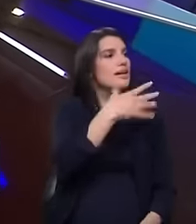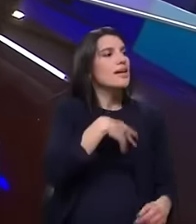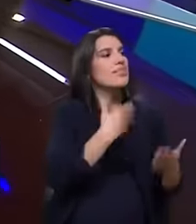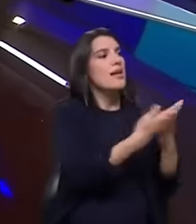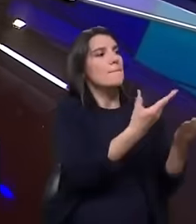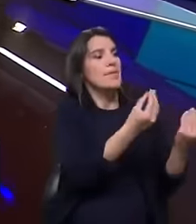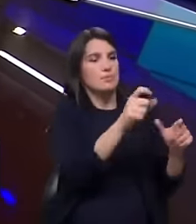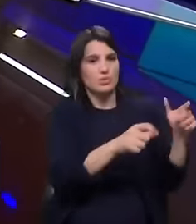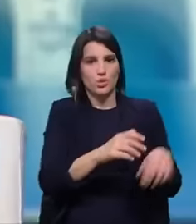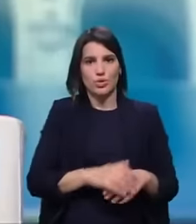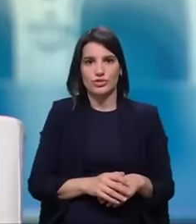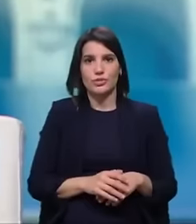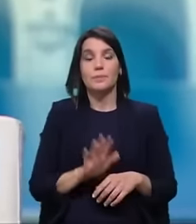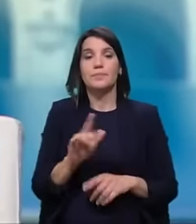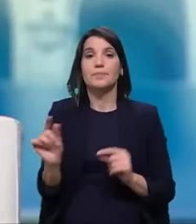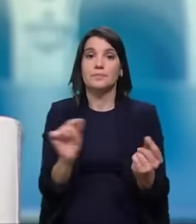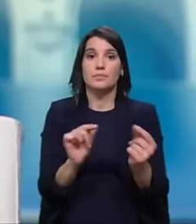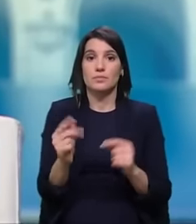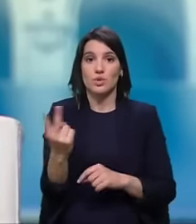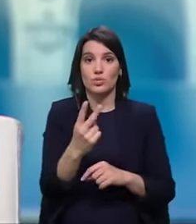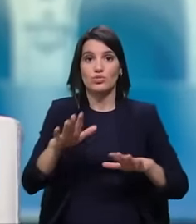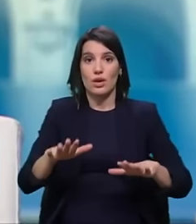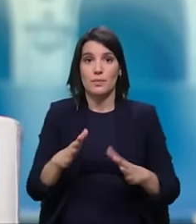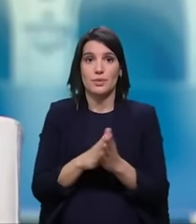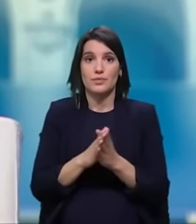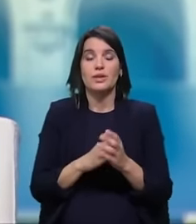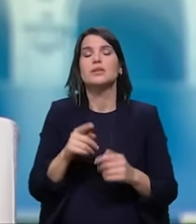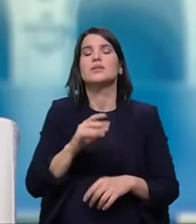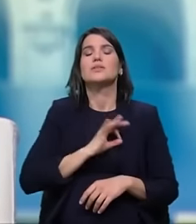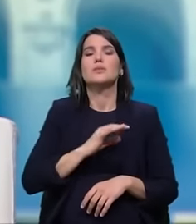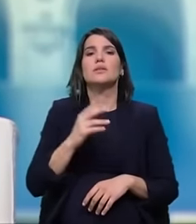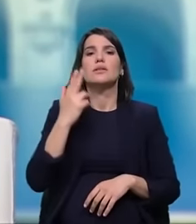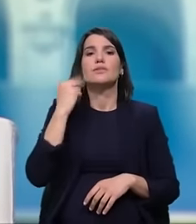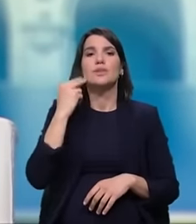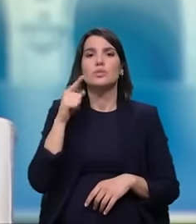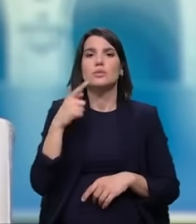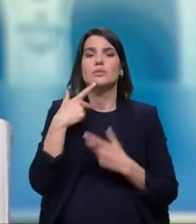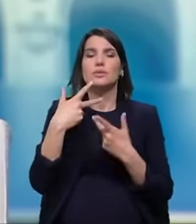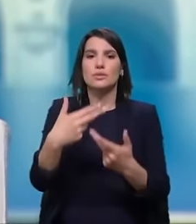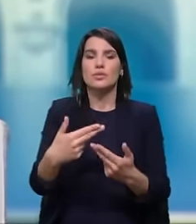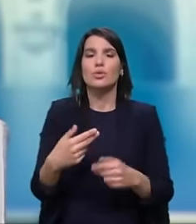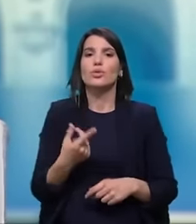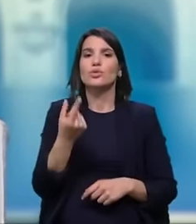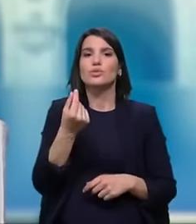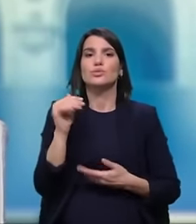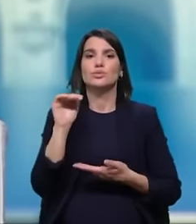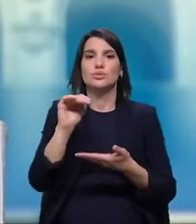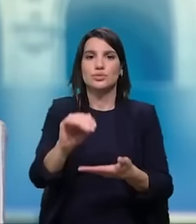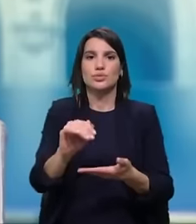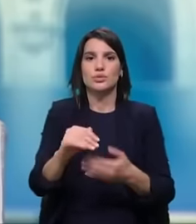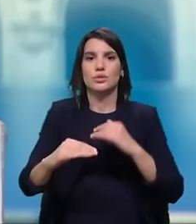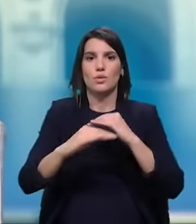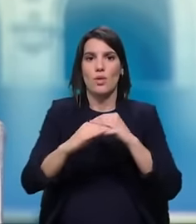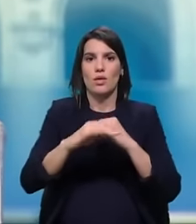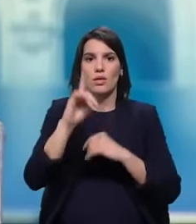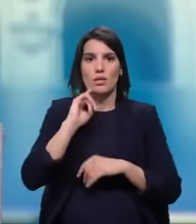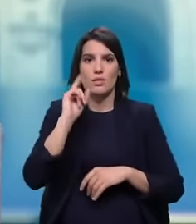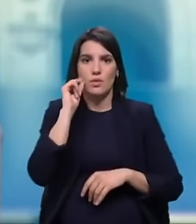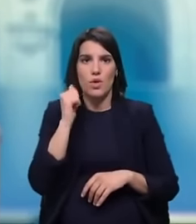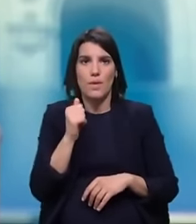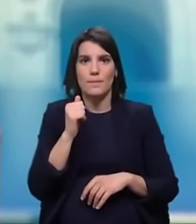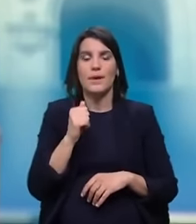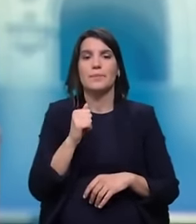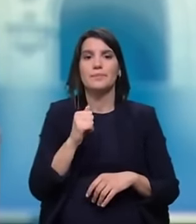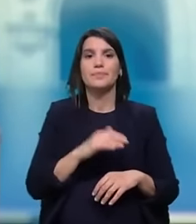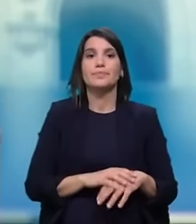seria importante discutir enquanto tenho aqui os dois. André Ventura, o senhor criticou as verbas que são atribuídas para a igualdade de género... Para a ideologia